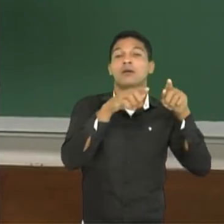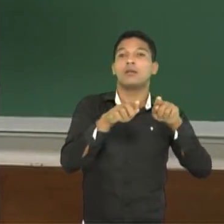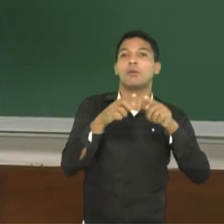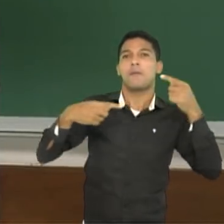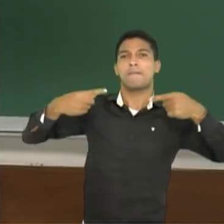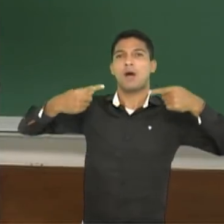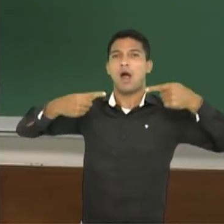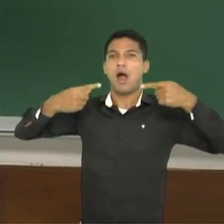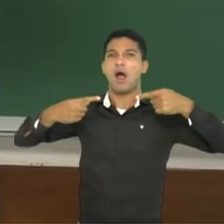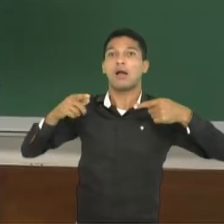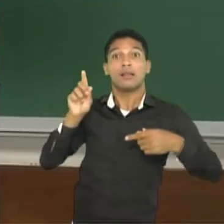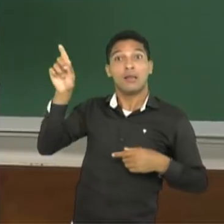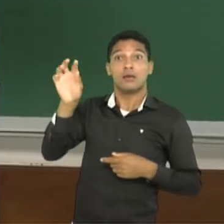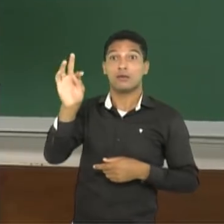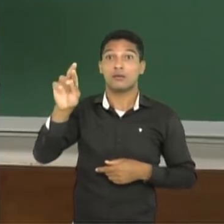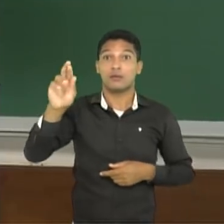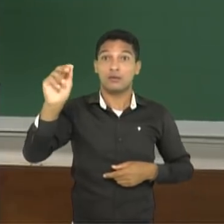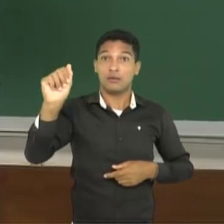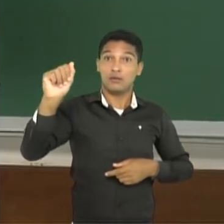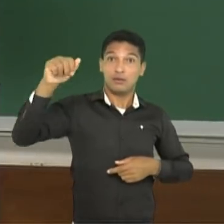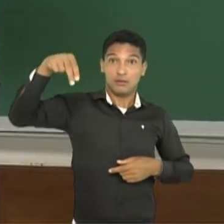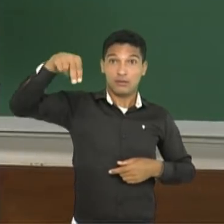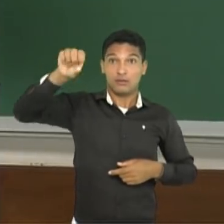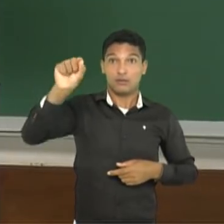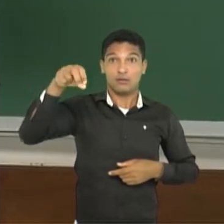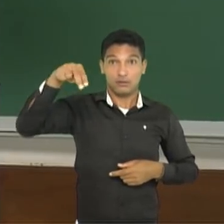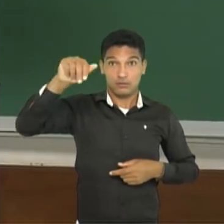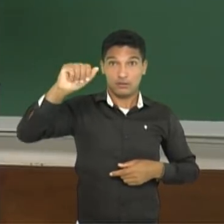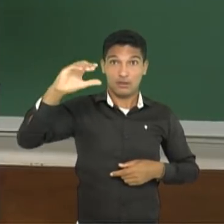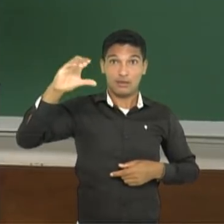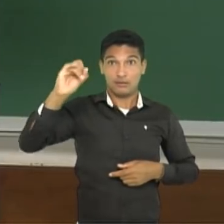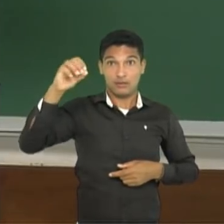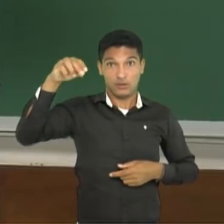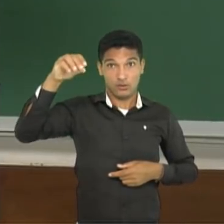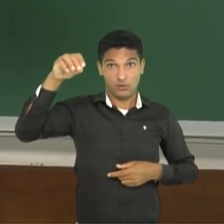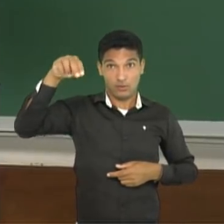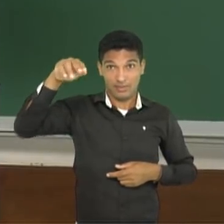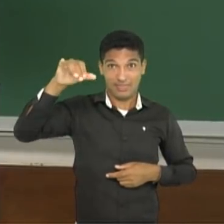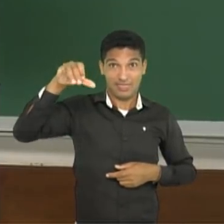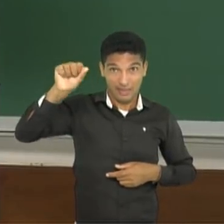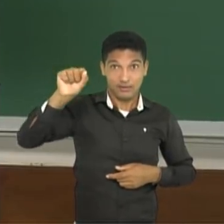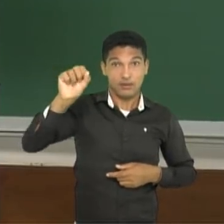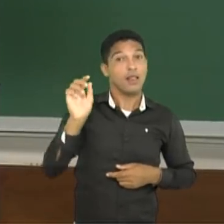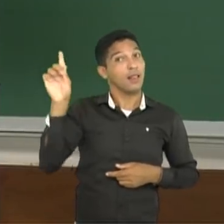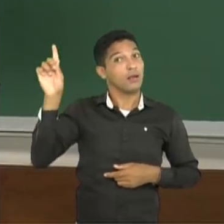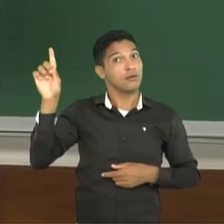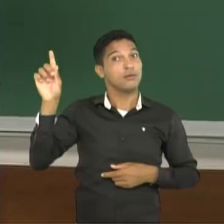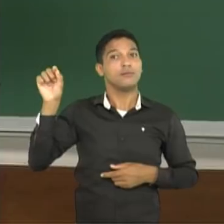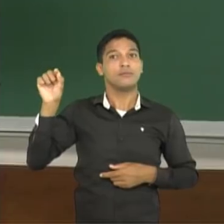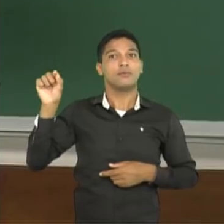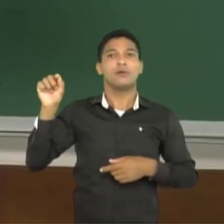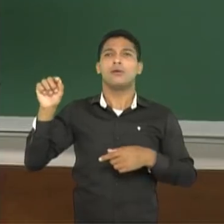empresas de outros países que se instalam no nosso território, e tudo isso vai gerar um dinamismo